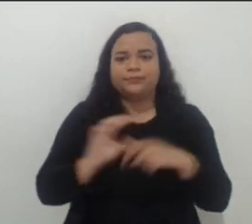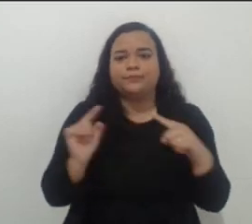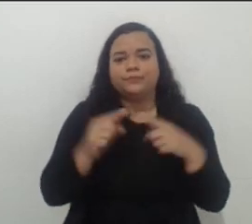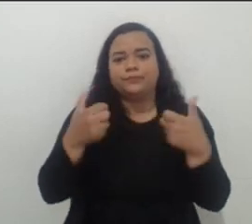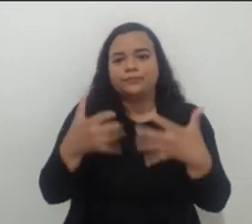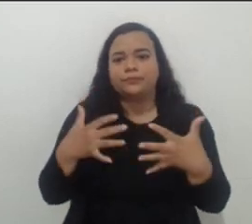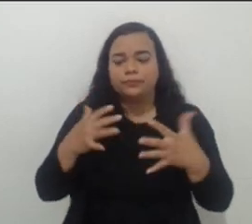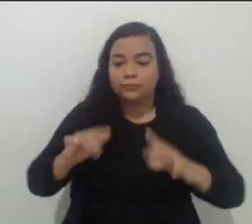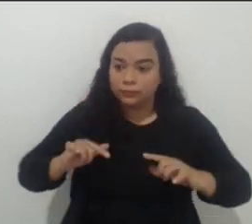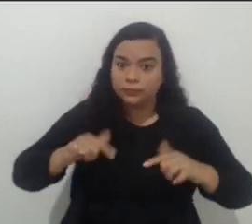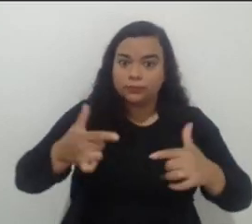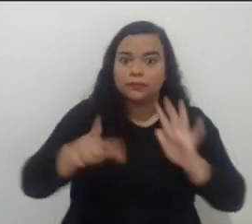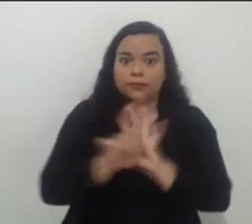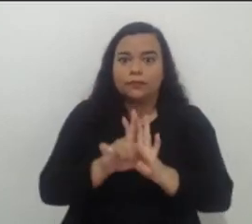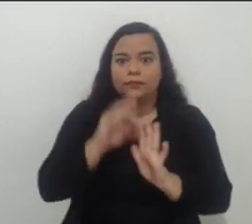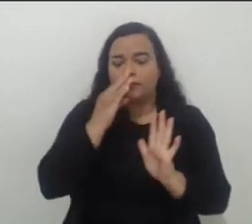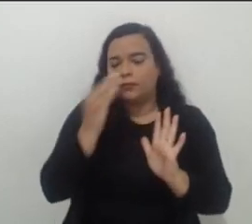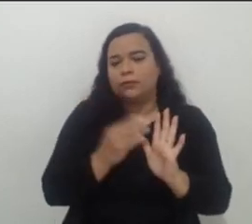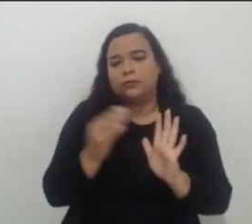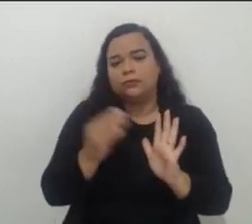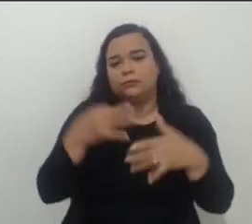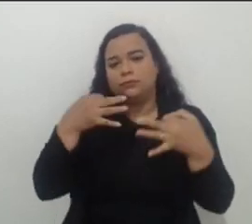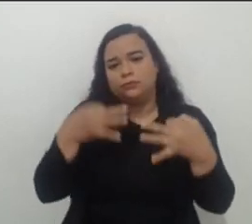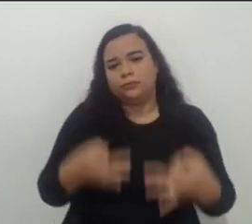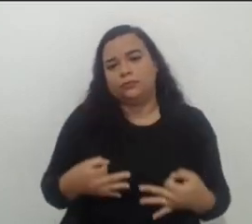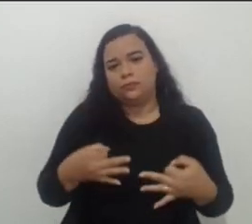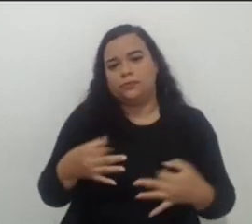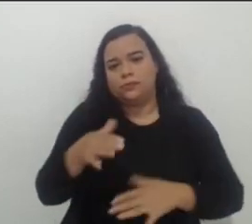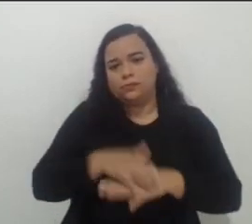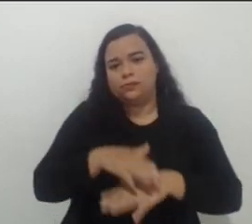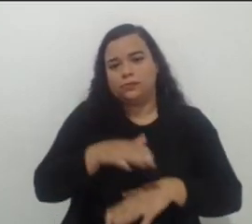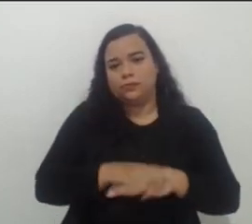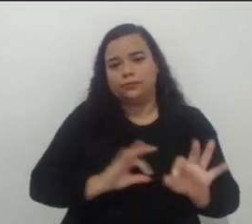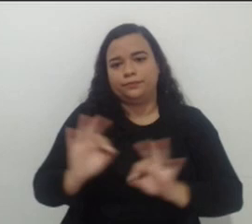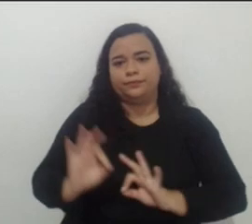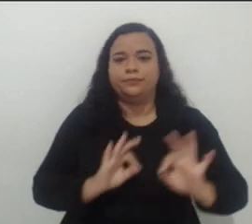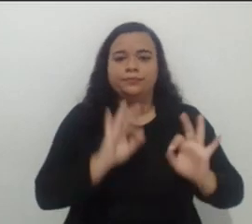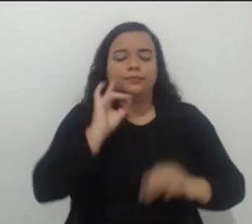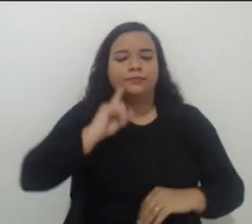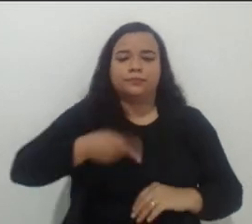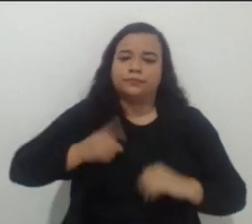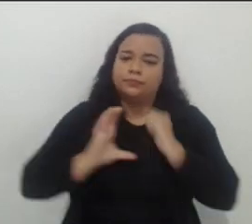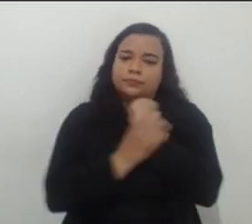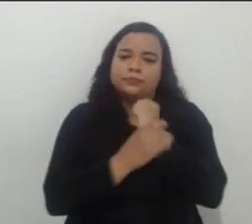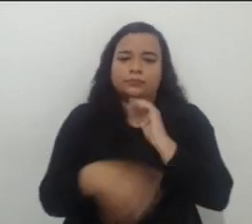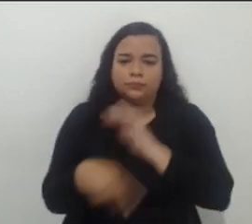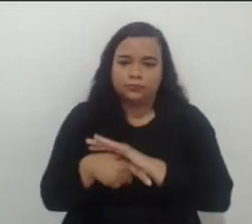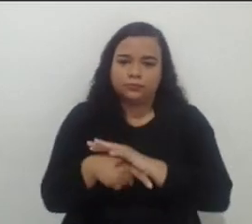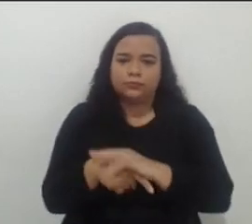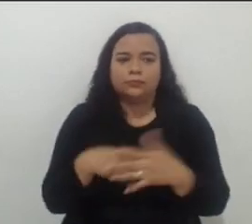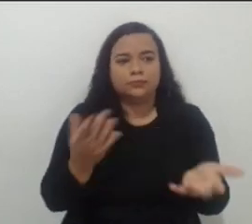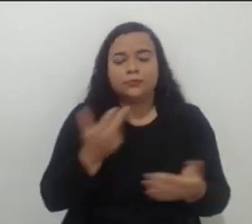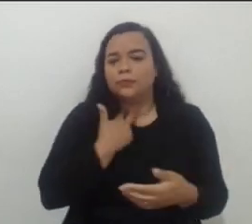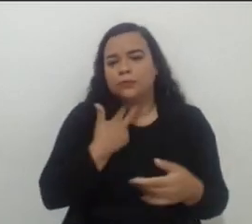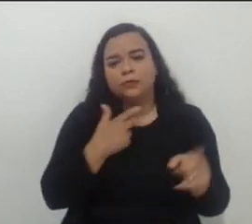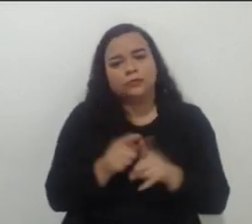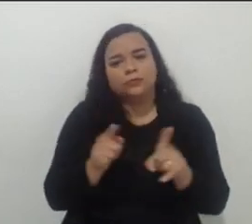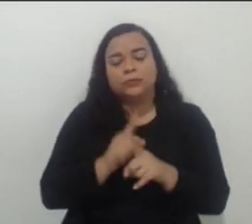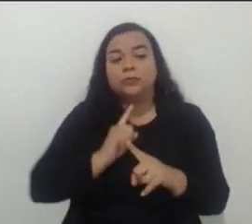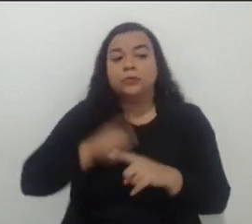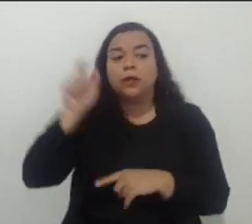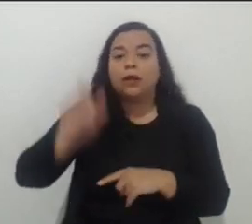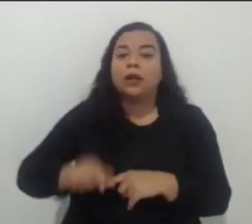ilegal a justificar e legitimar o manejo deste mandato de segurança. E nem poderia, né? Porque a juíza